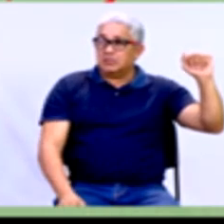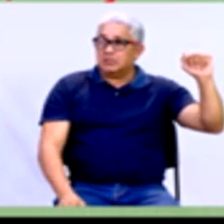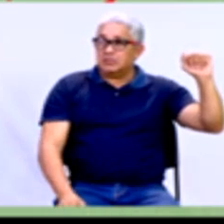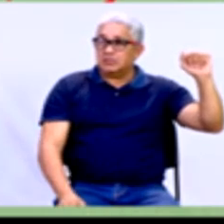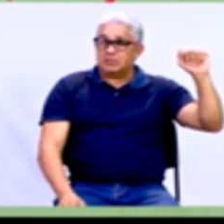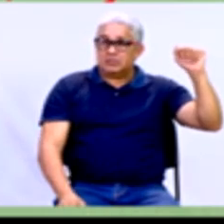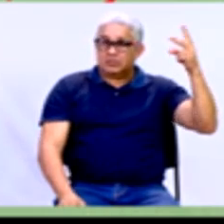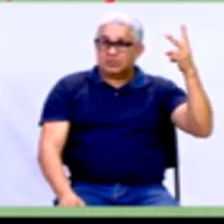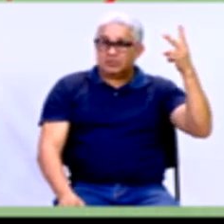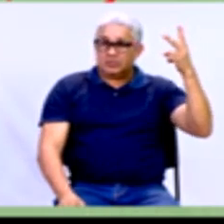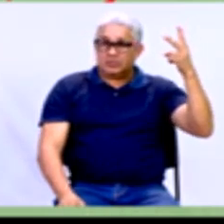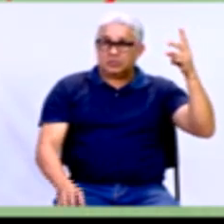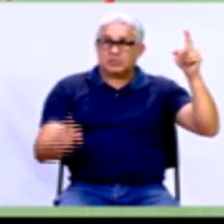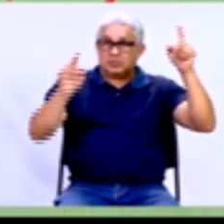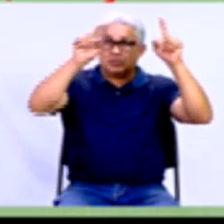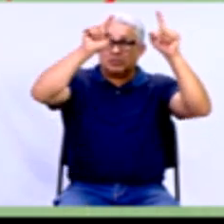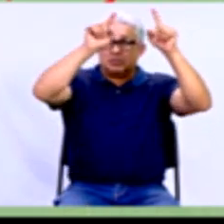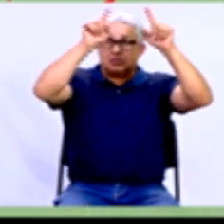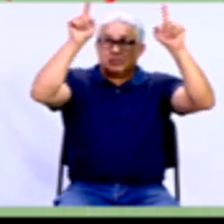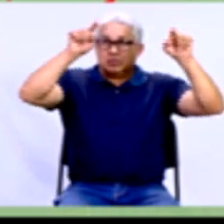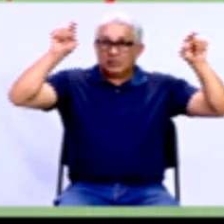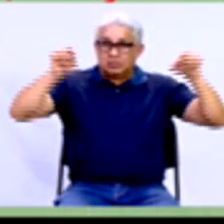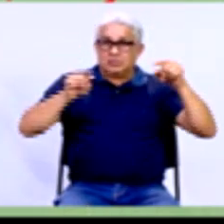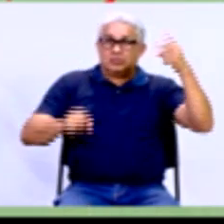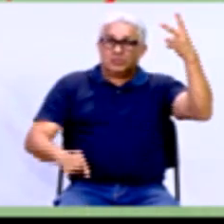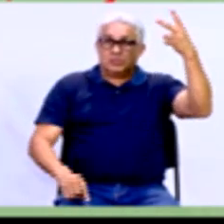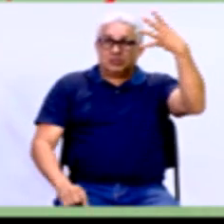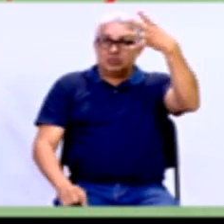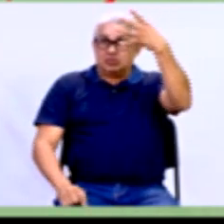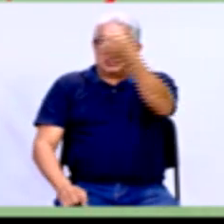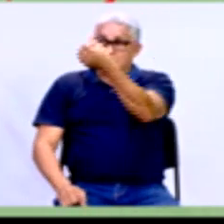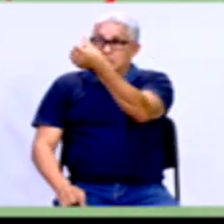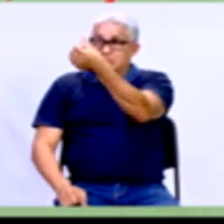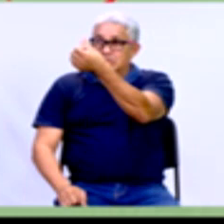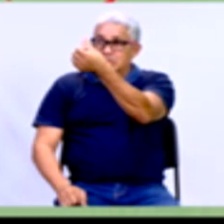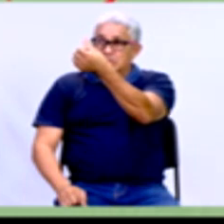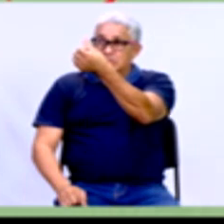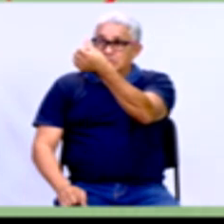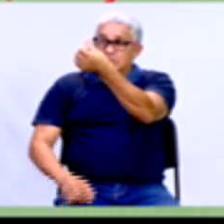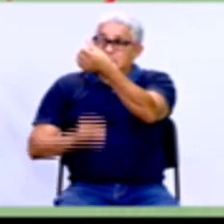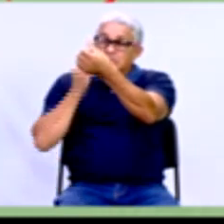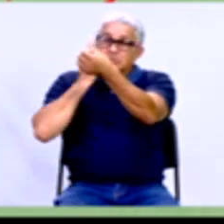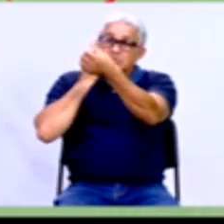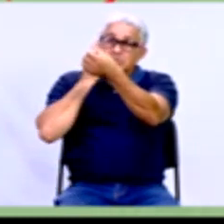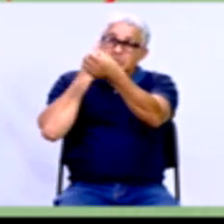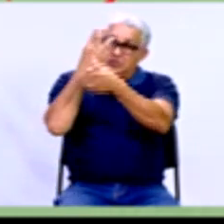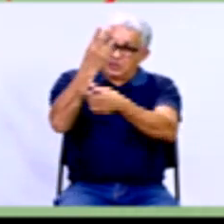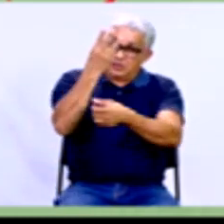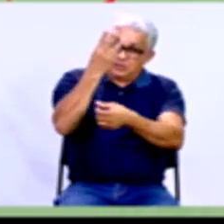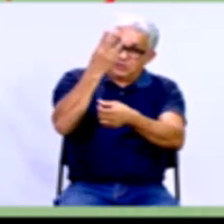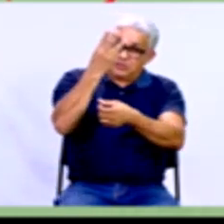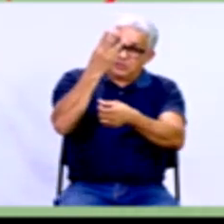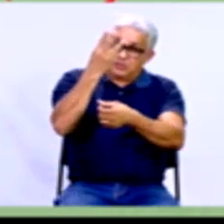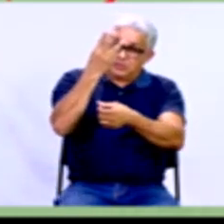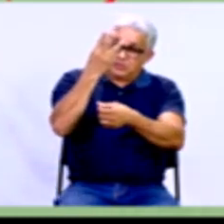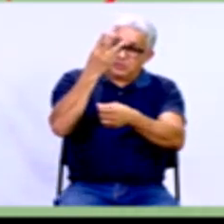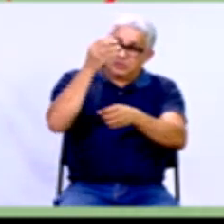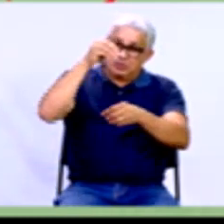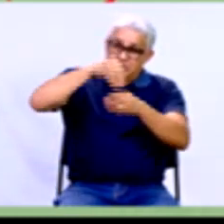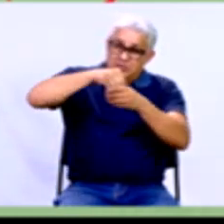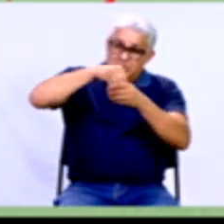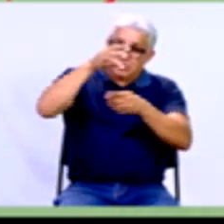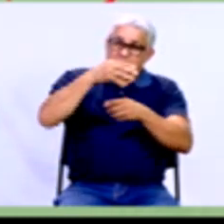6. Então, seriam, no caso, 3 chances em 6 de sair um número par. Deu para entender?